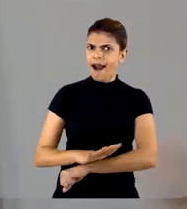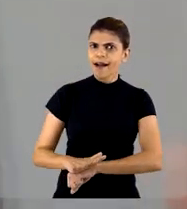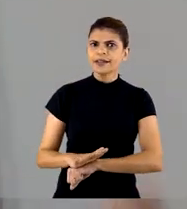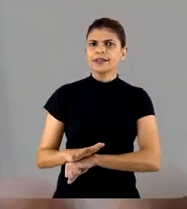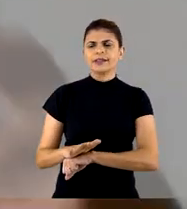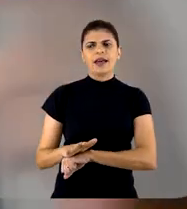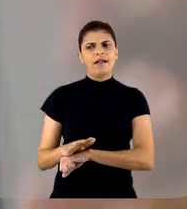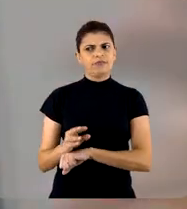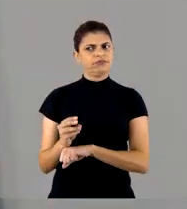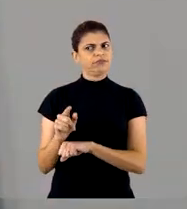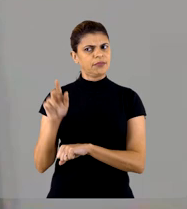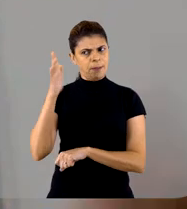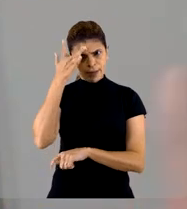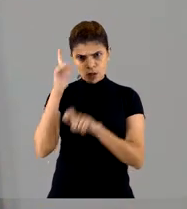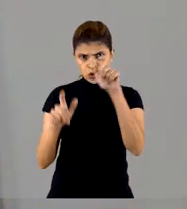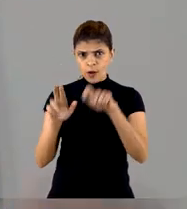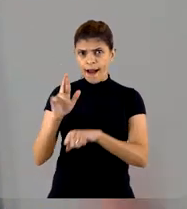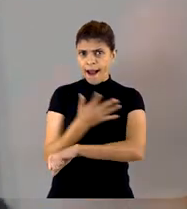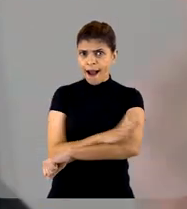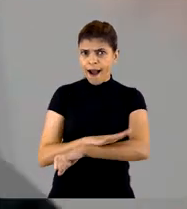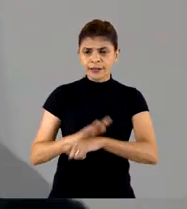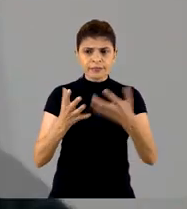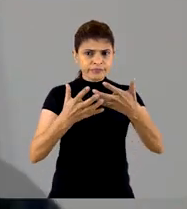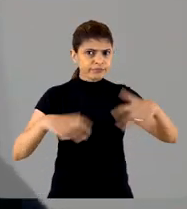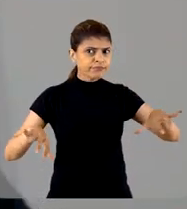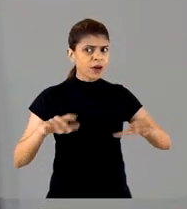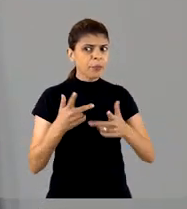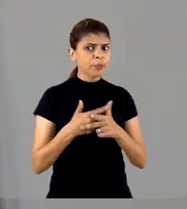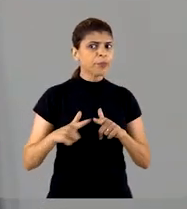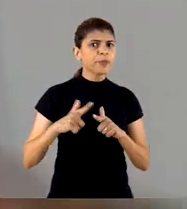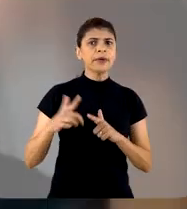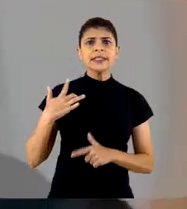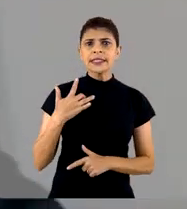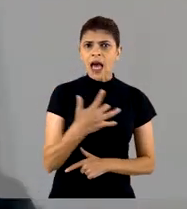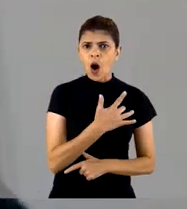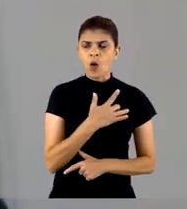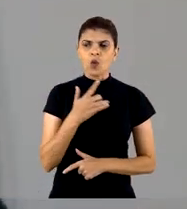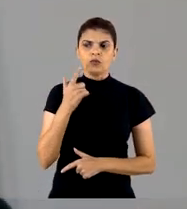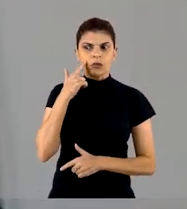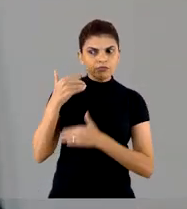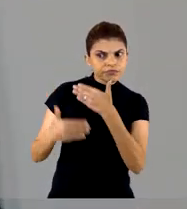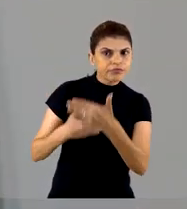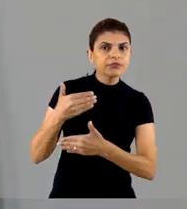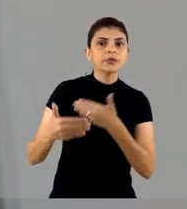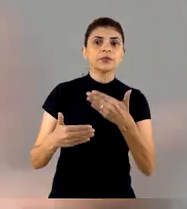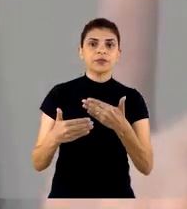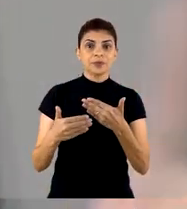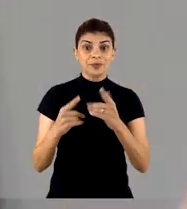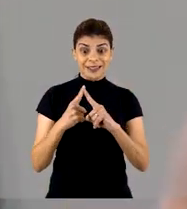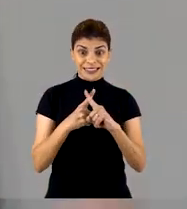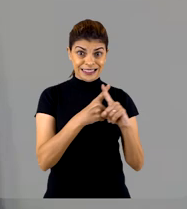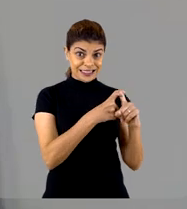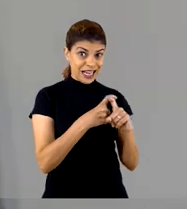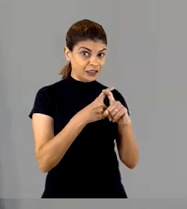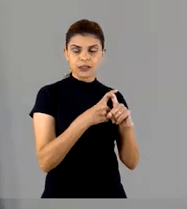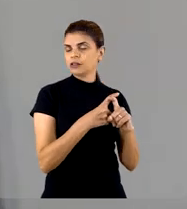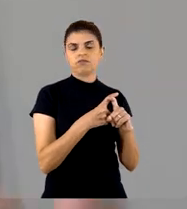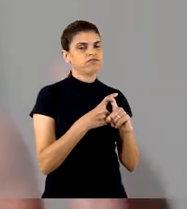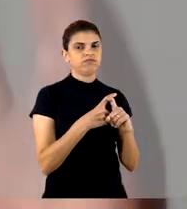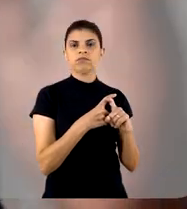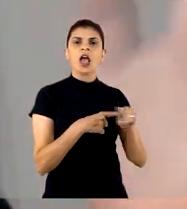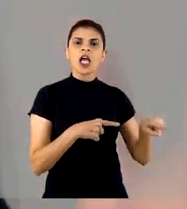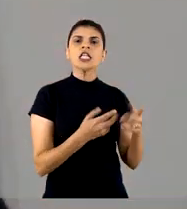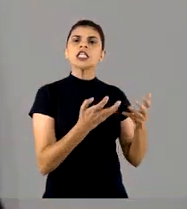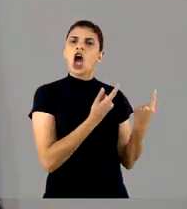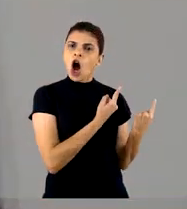raça como sendo possível a partir de medidas de saúde, né? Para você aperfeiçoar o meio. No caso dos nazistas, não. A